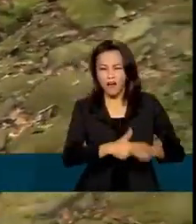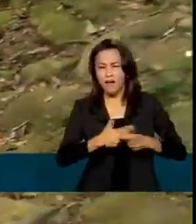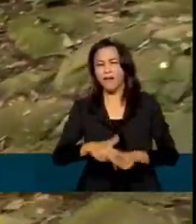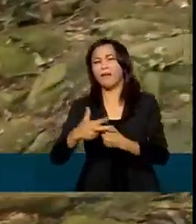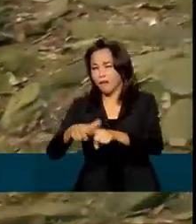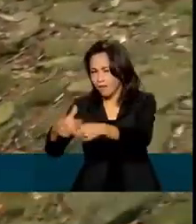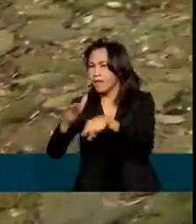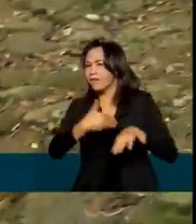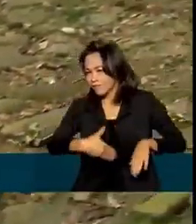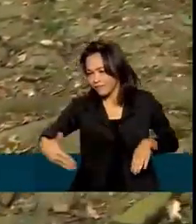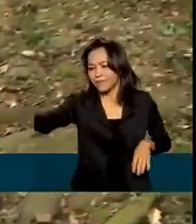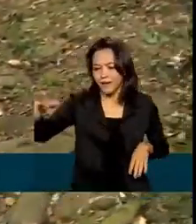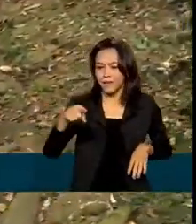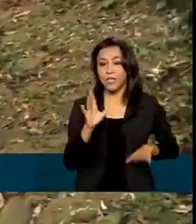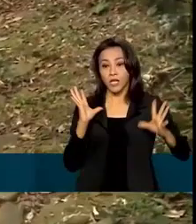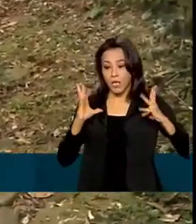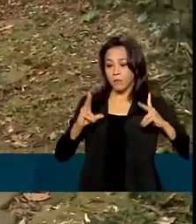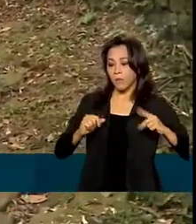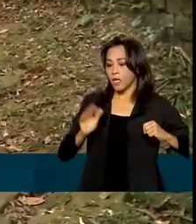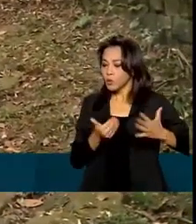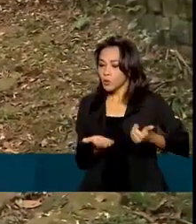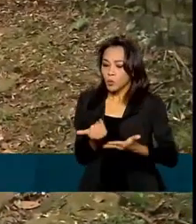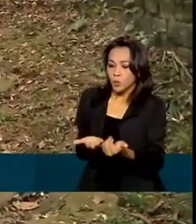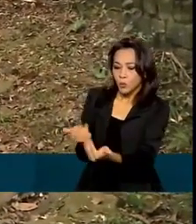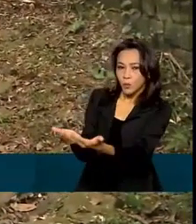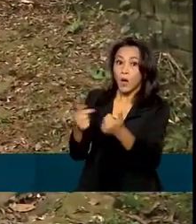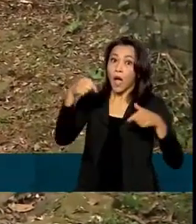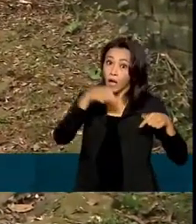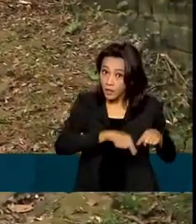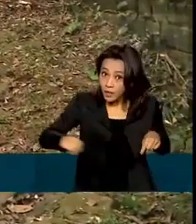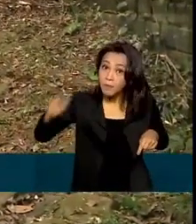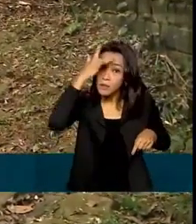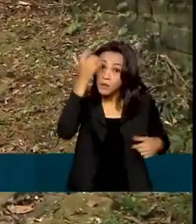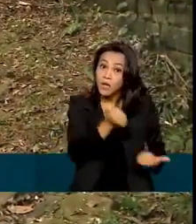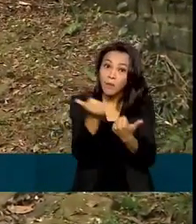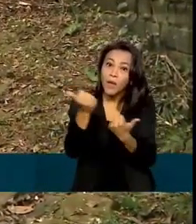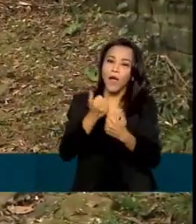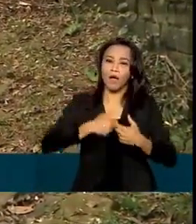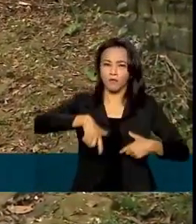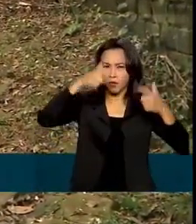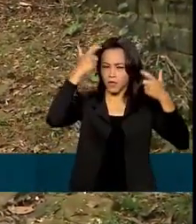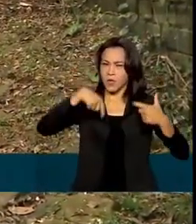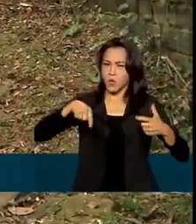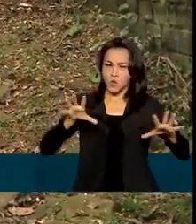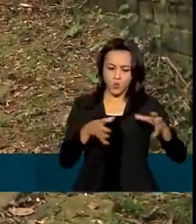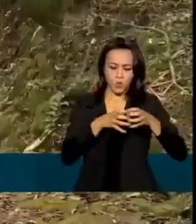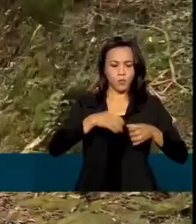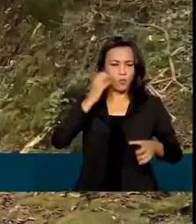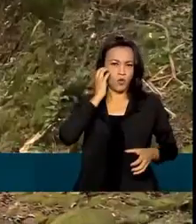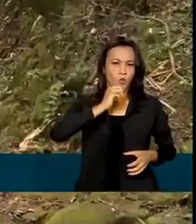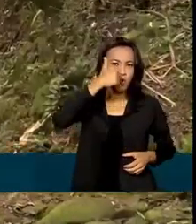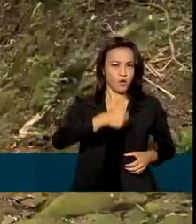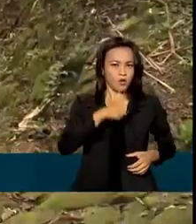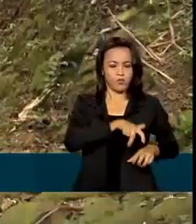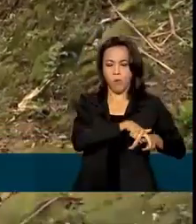por restauro mas já está no processo de higienização exatamente por aqui passaram apoiadores a guarda Imperial e o próprio Dom Pedro